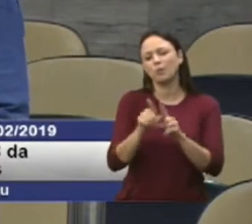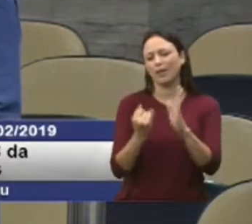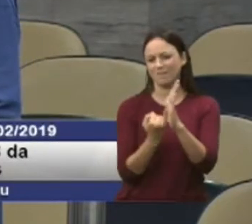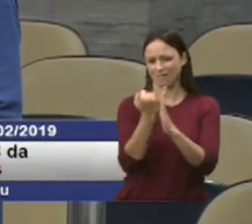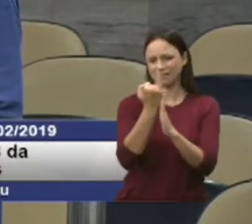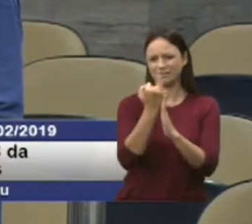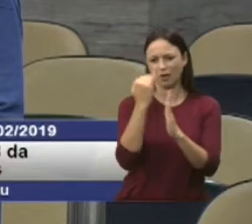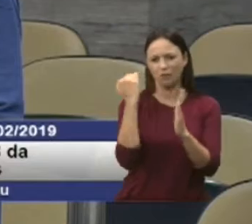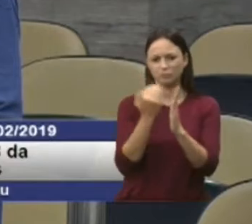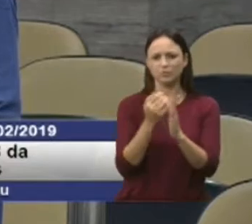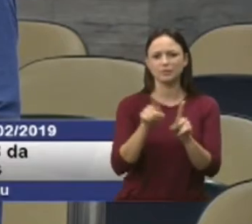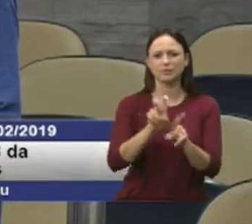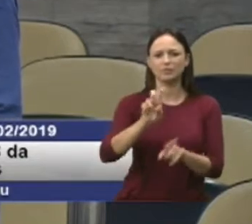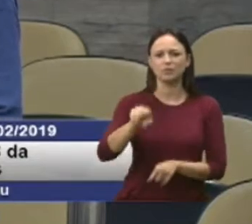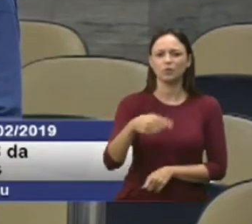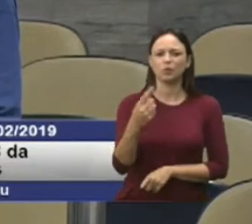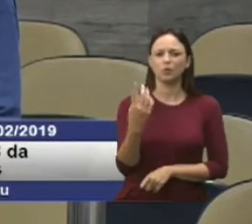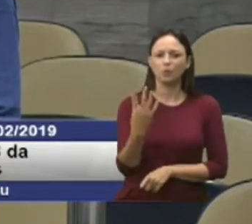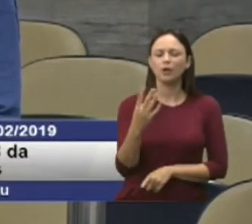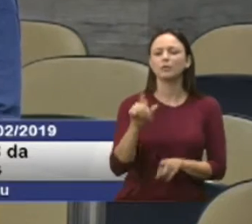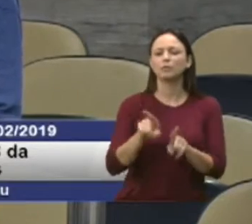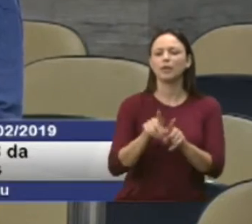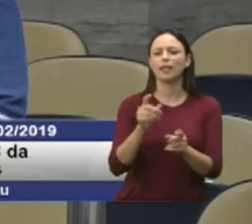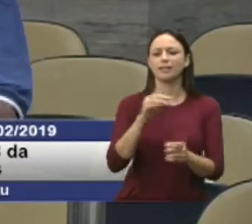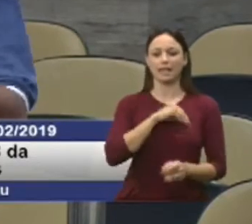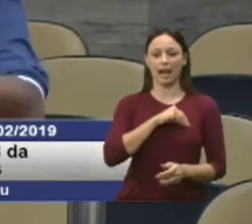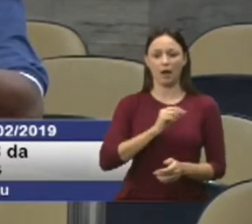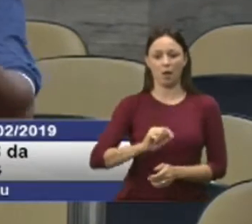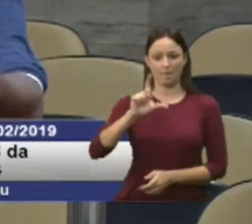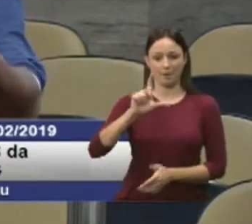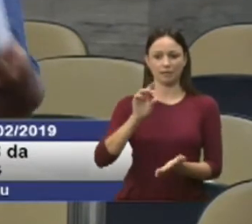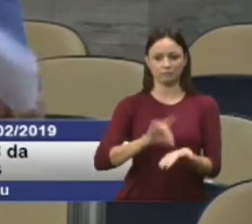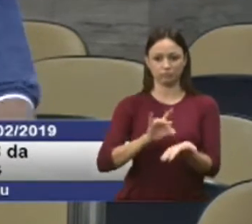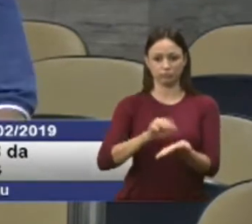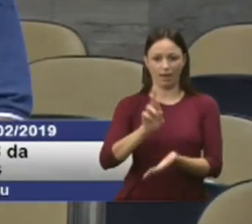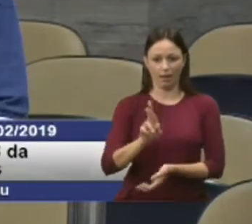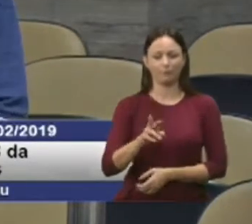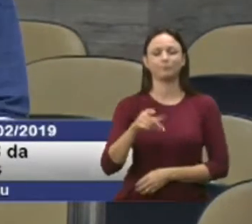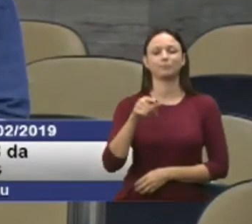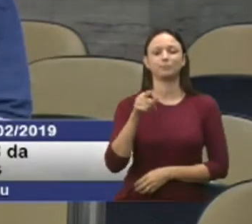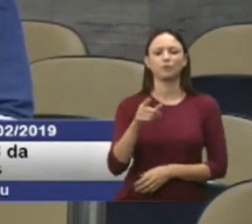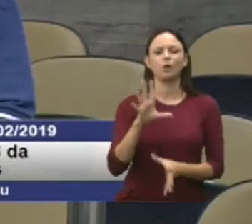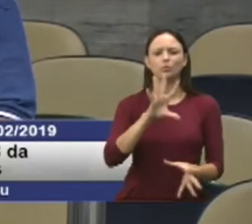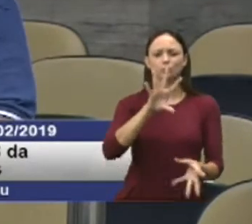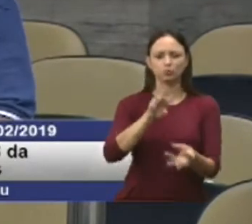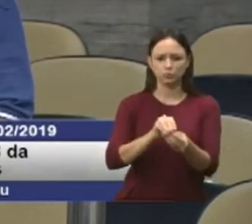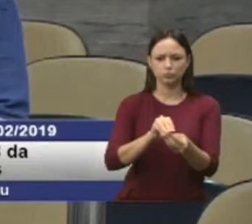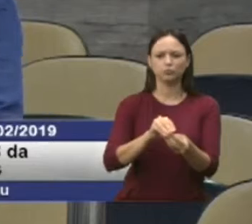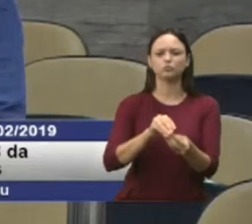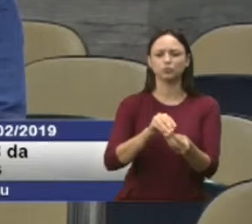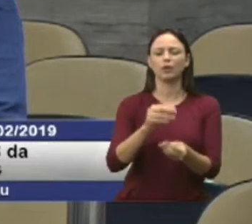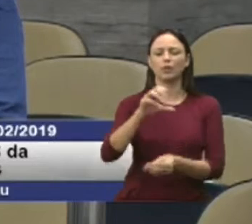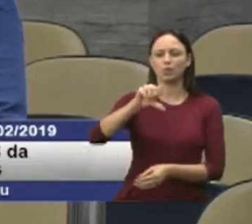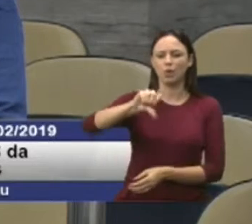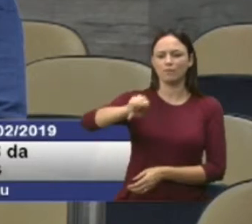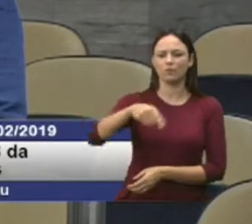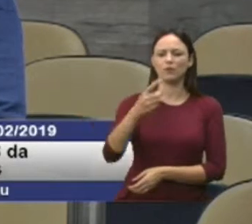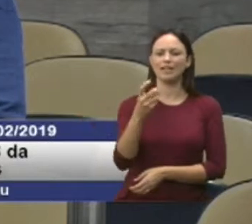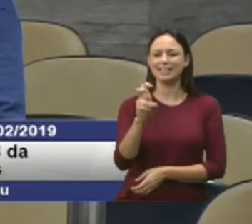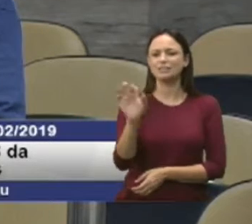mais 5,4% de aumento real nos salários. Somando os dois, um em cima do outro, dá